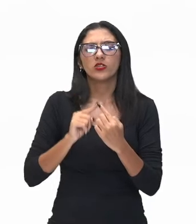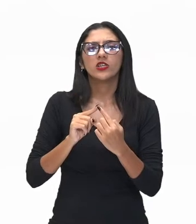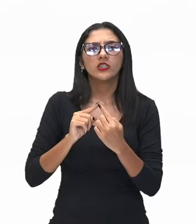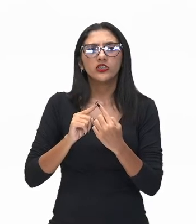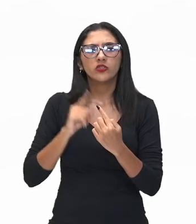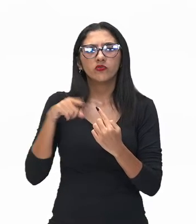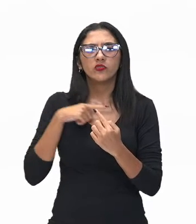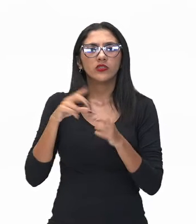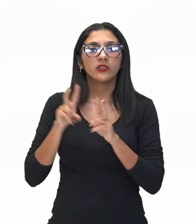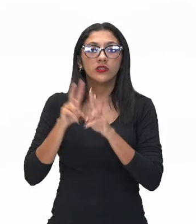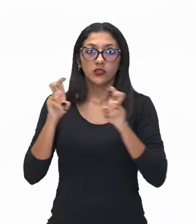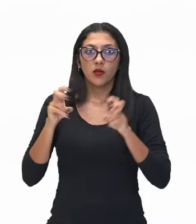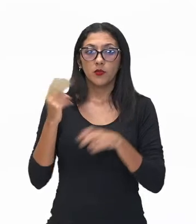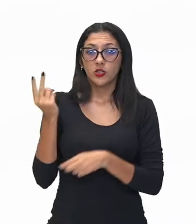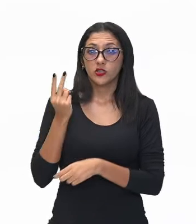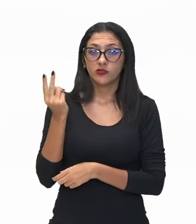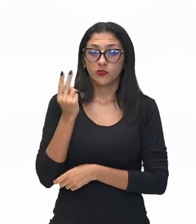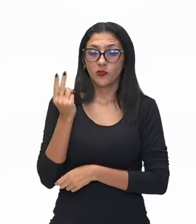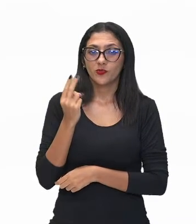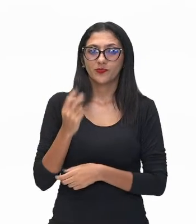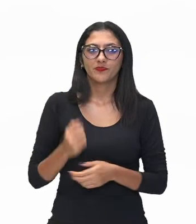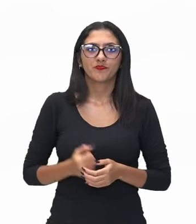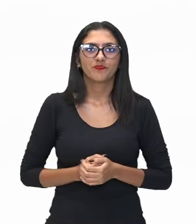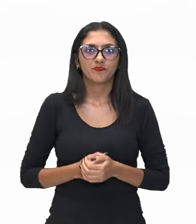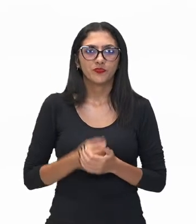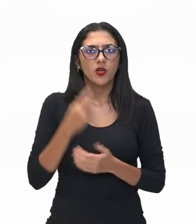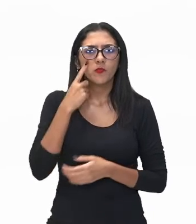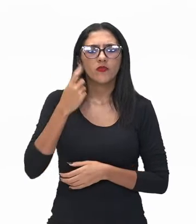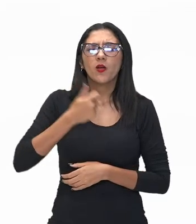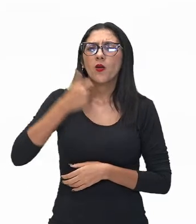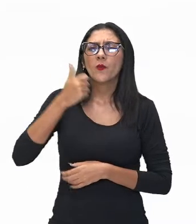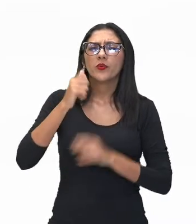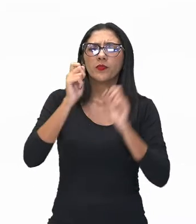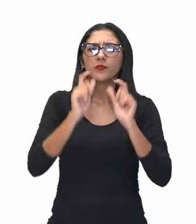das personagens. Então, vamos ver o primeiro.